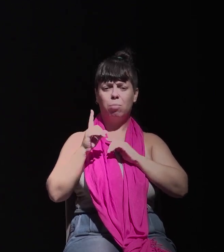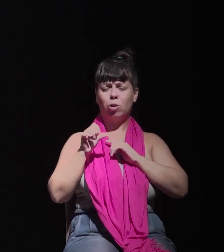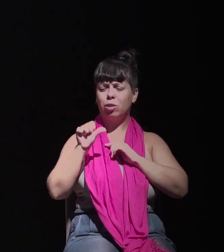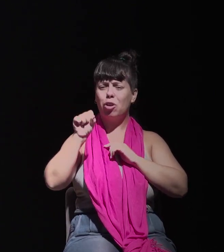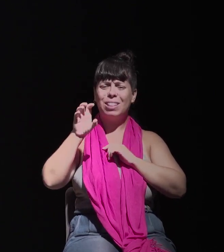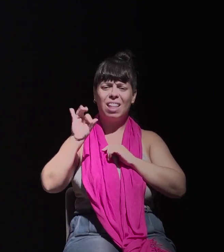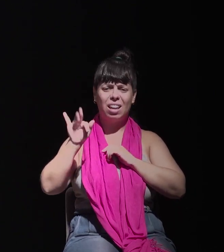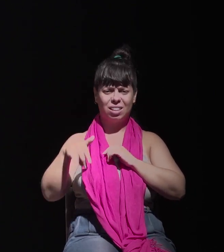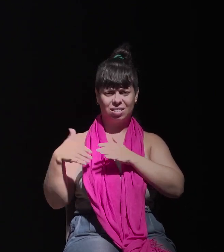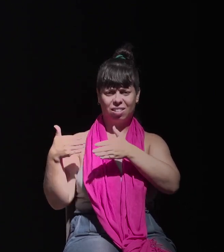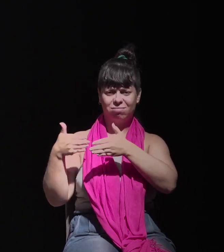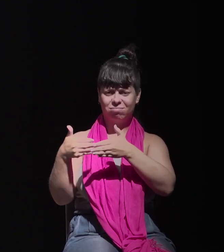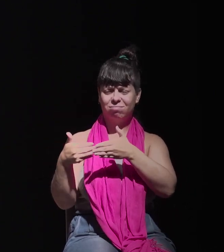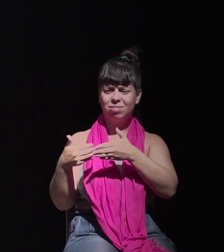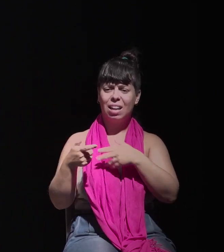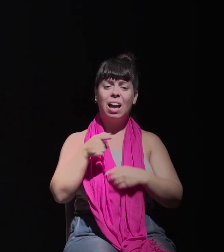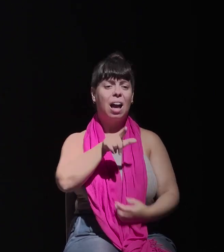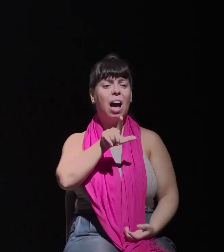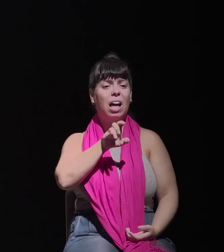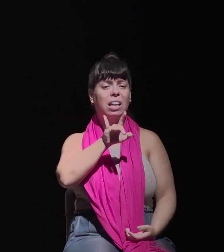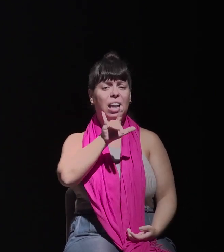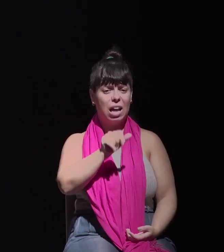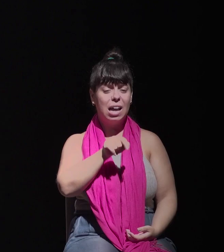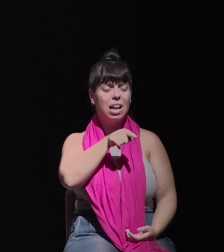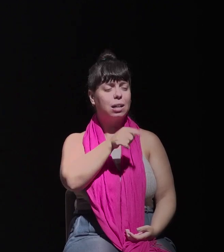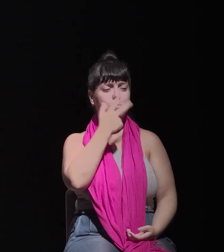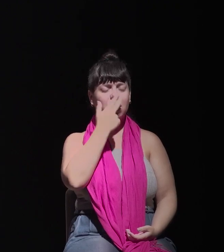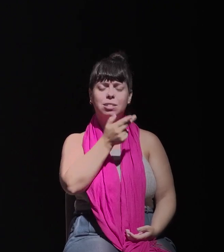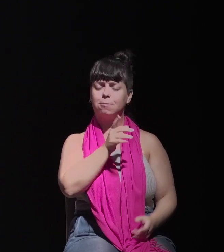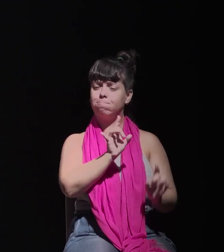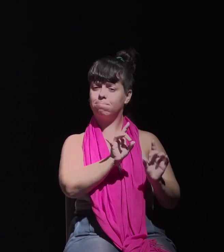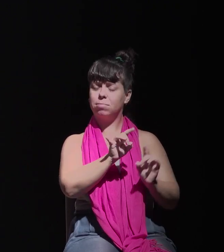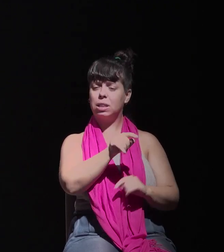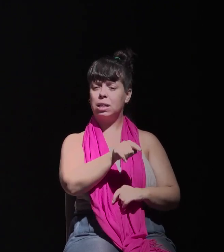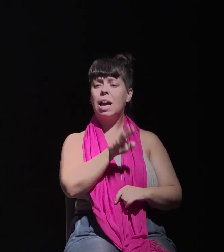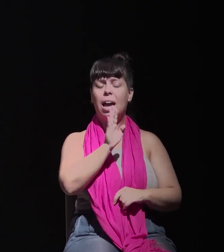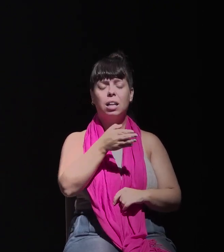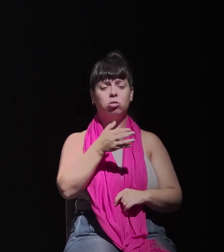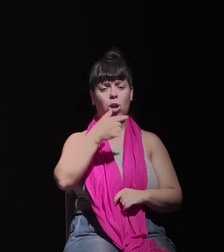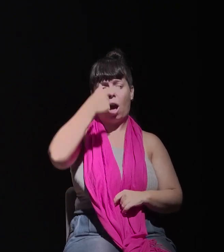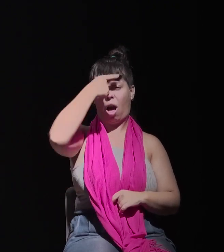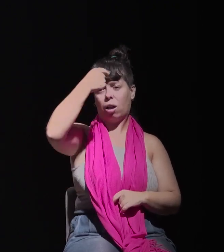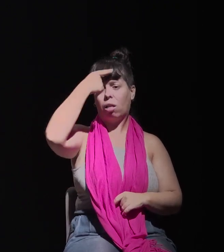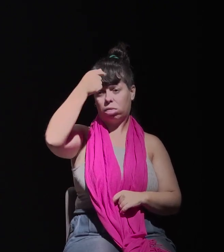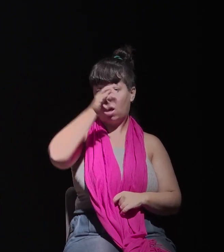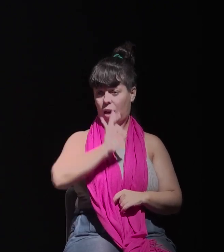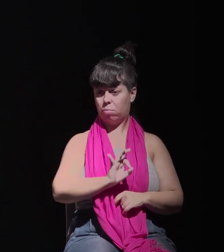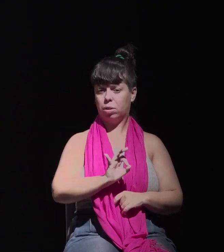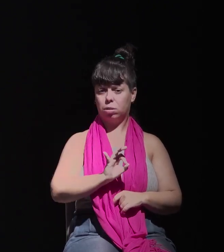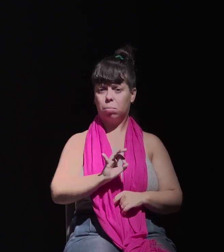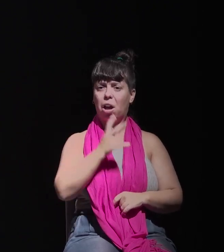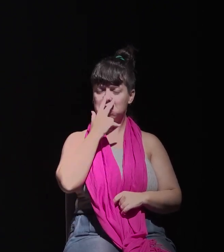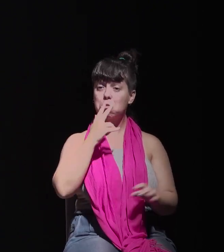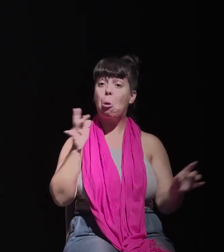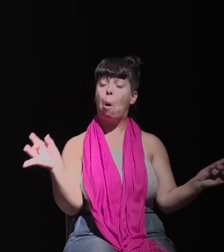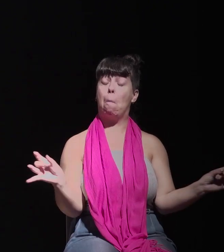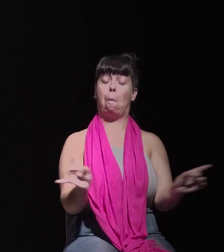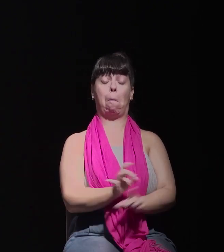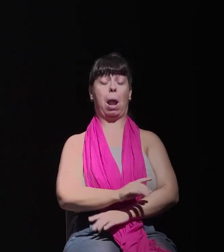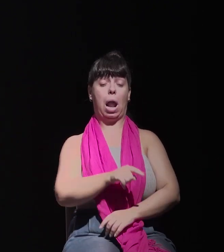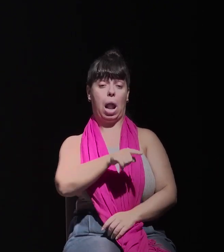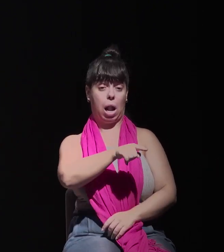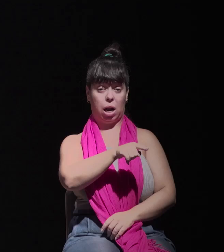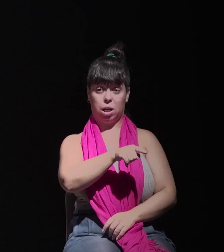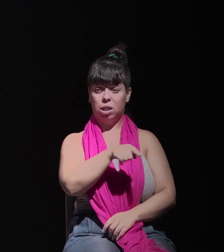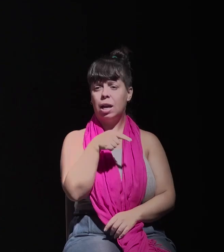Lélia ela tem uma peculiaridade que, embora ela seja uma acadêmica, como se diz dentro da universidade, completa, porque ela não